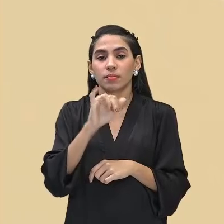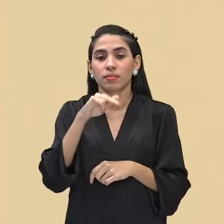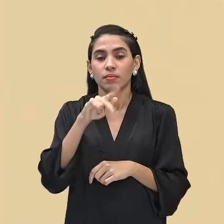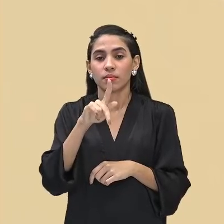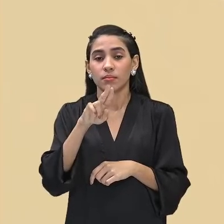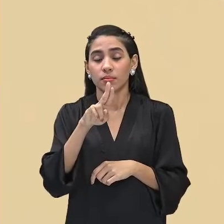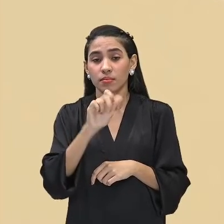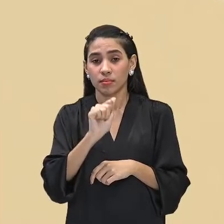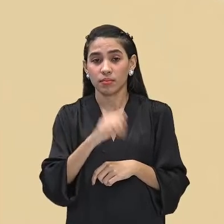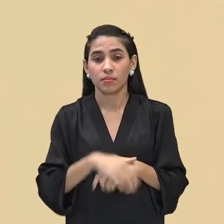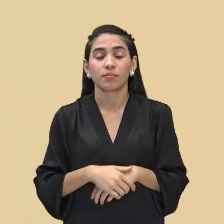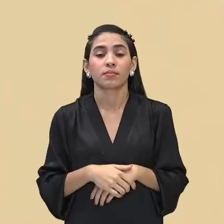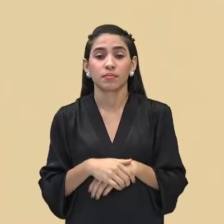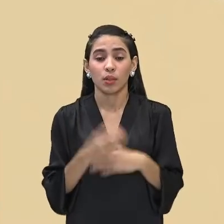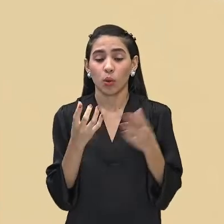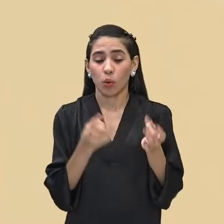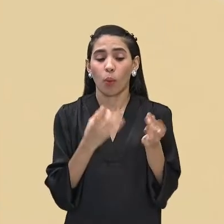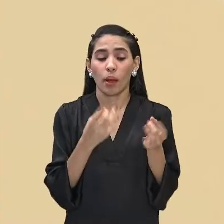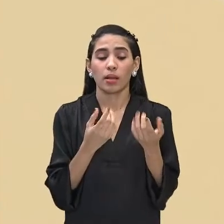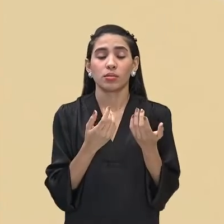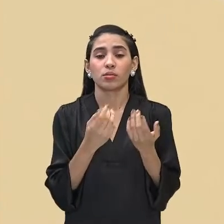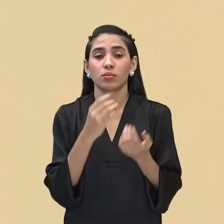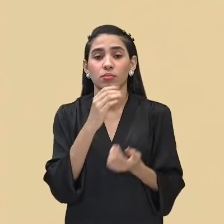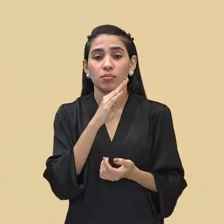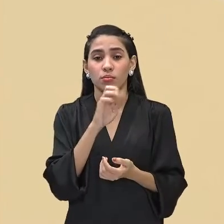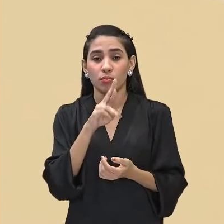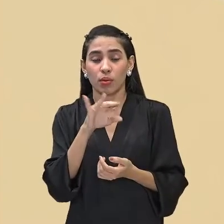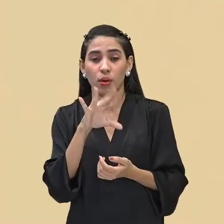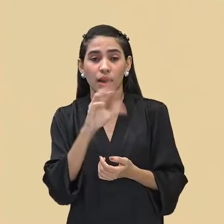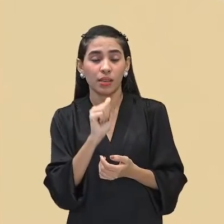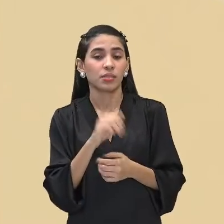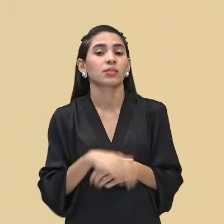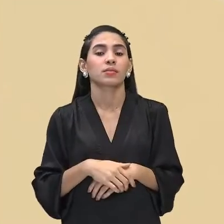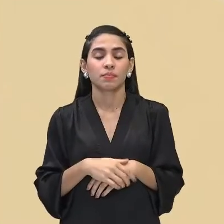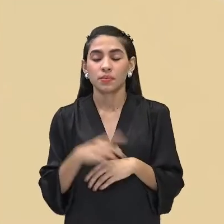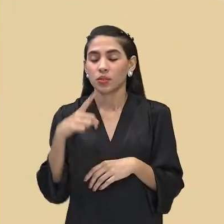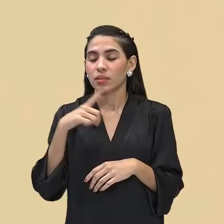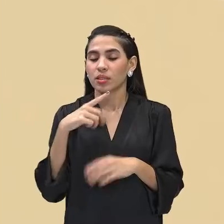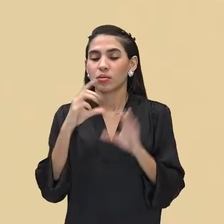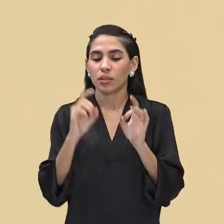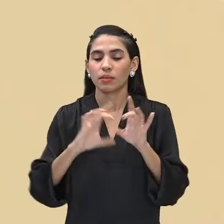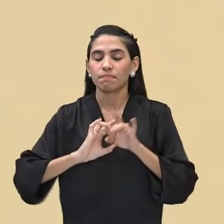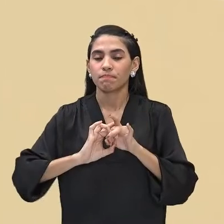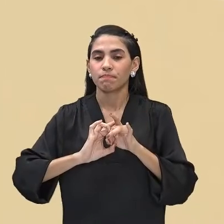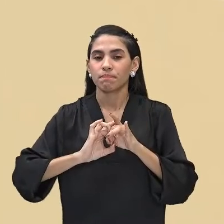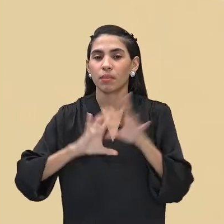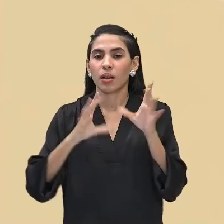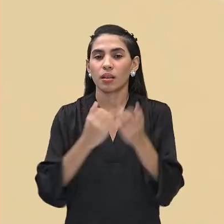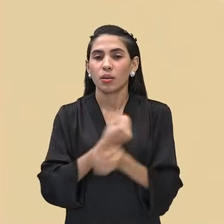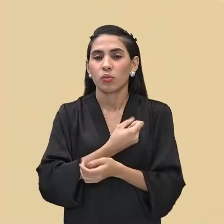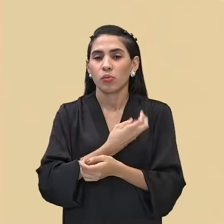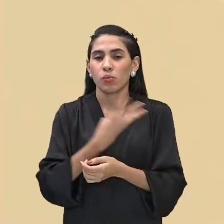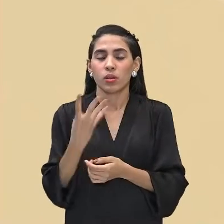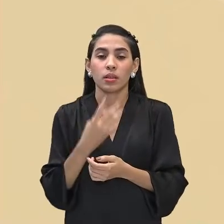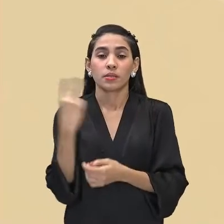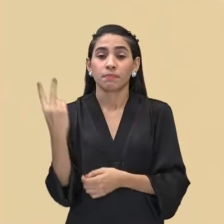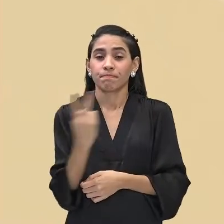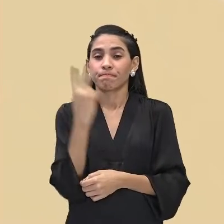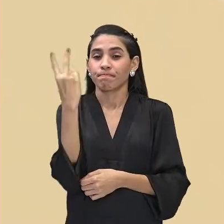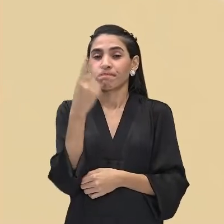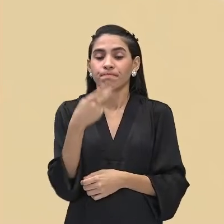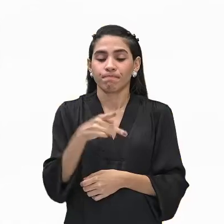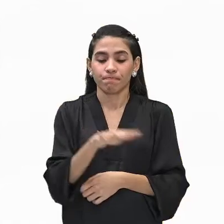o comércio da borracha amazônica disparasse e gerasse uma grande quantidade de riquezas para a